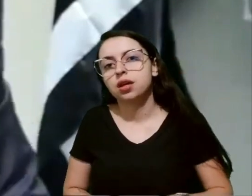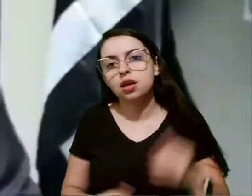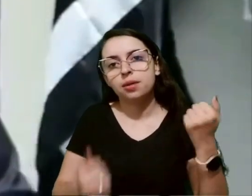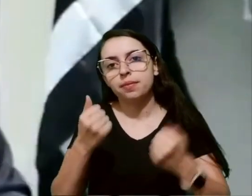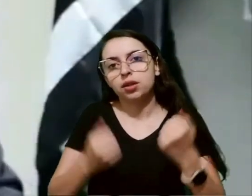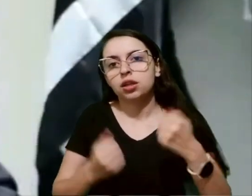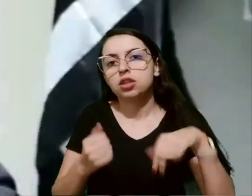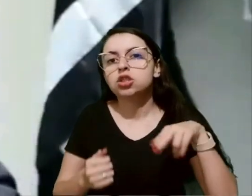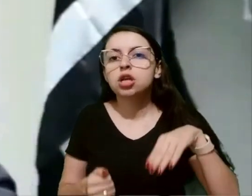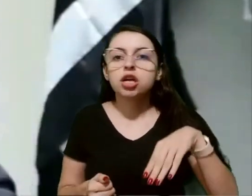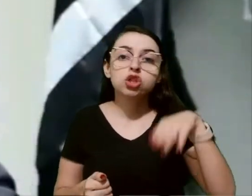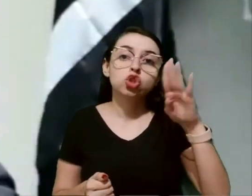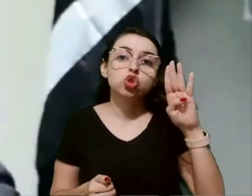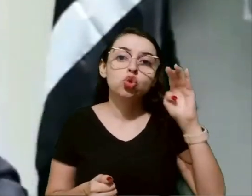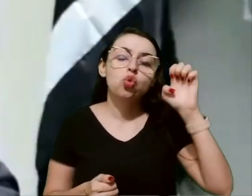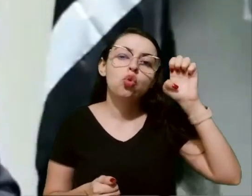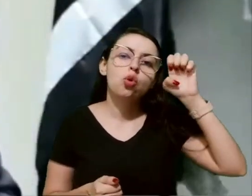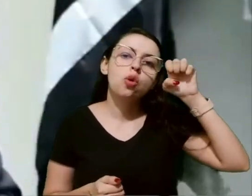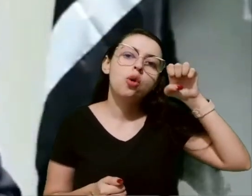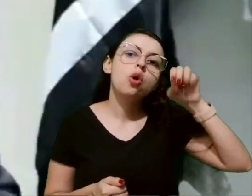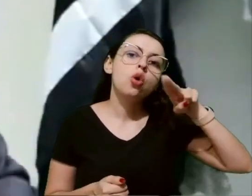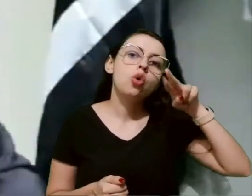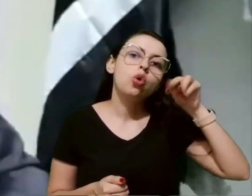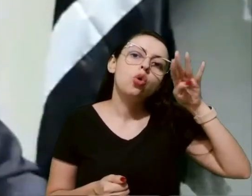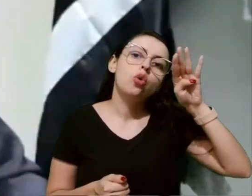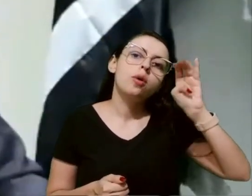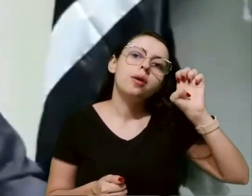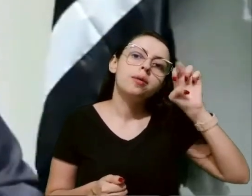motorista de Uber é empregado para fins da CLT?